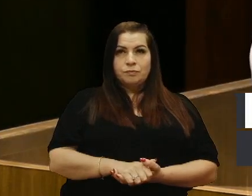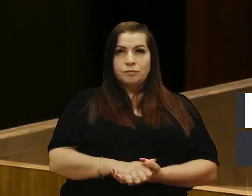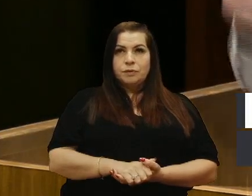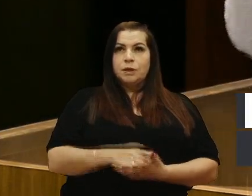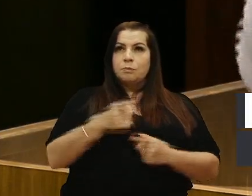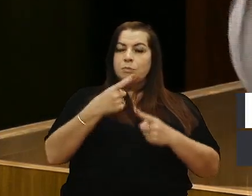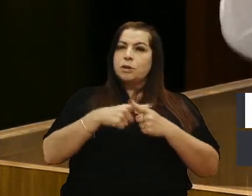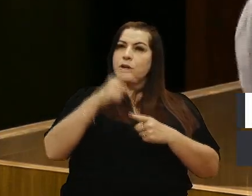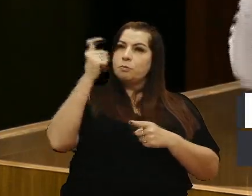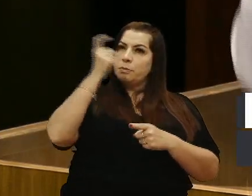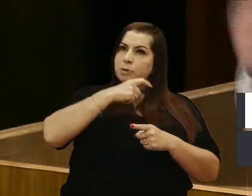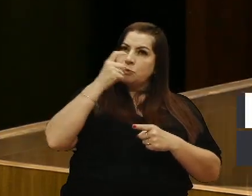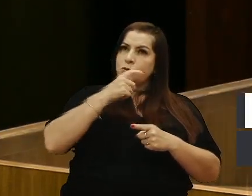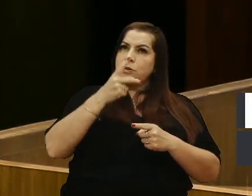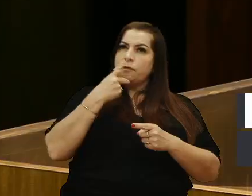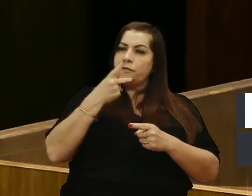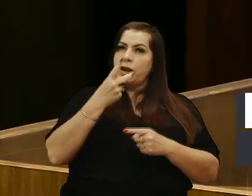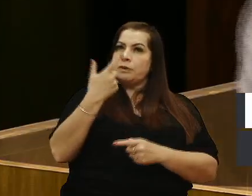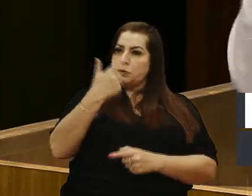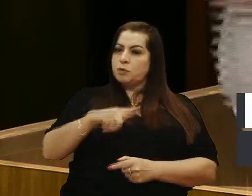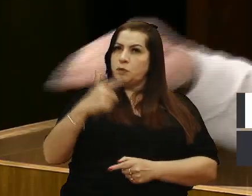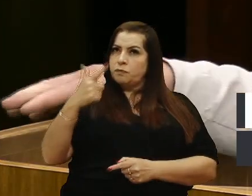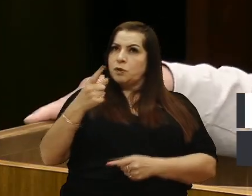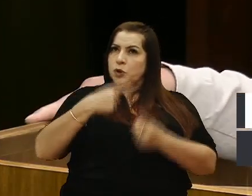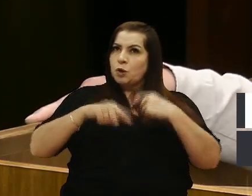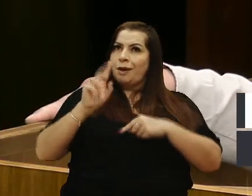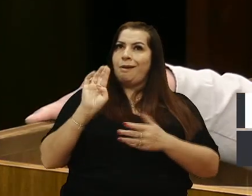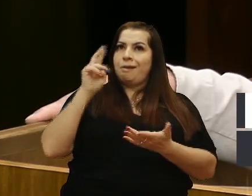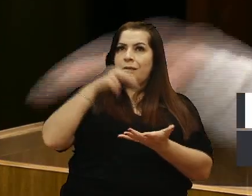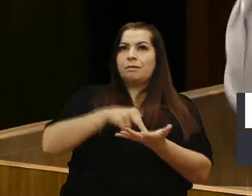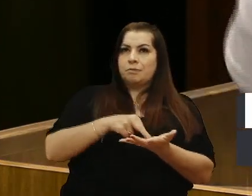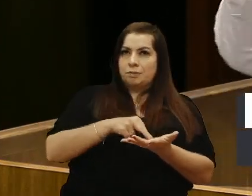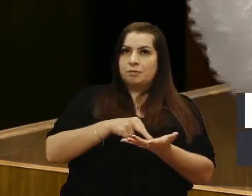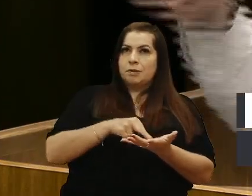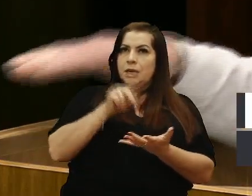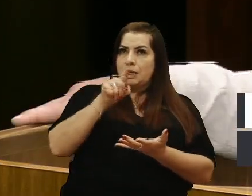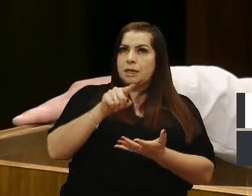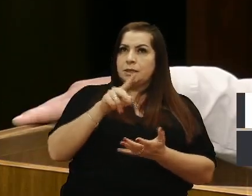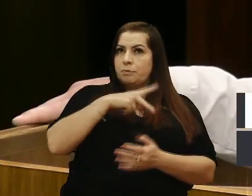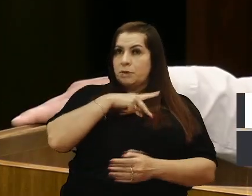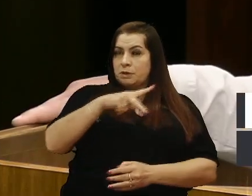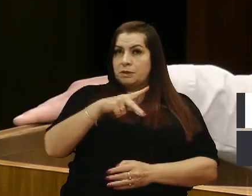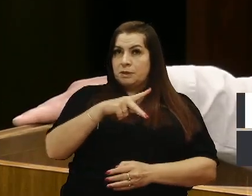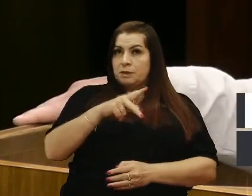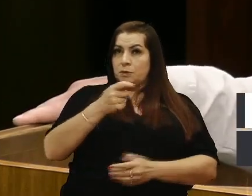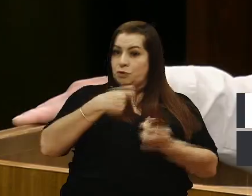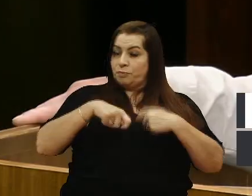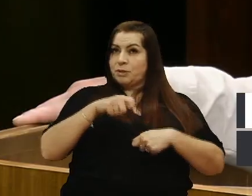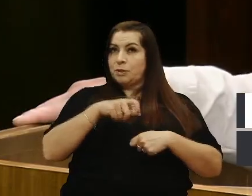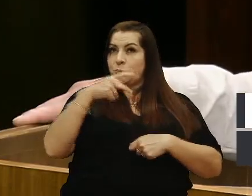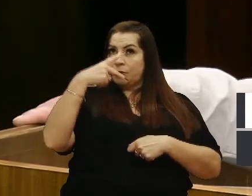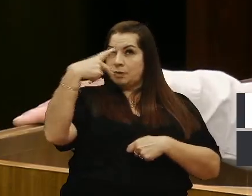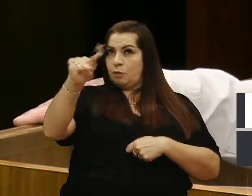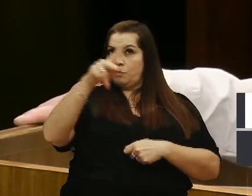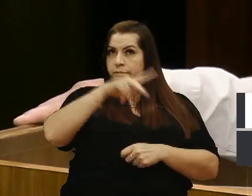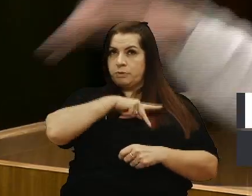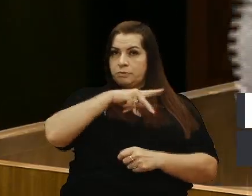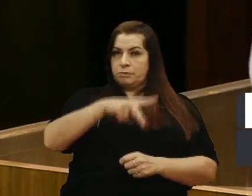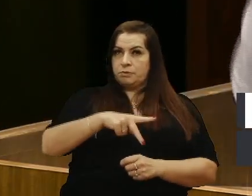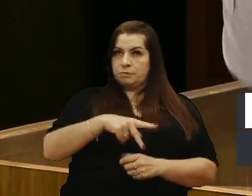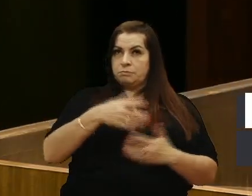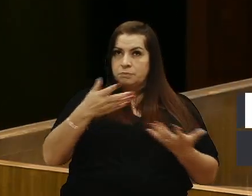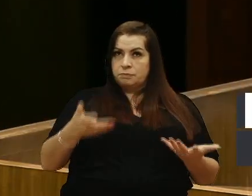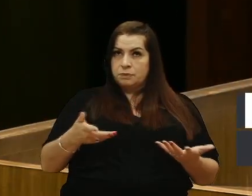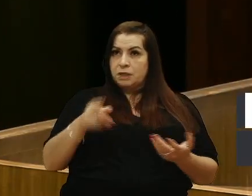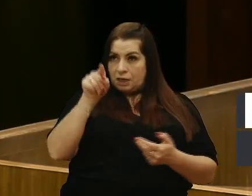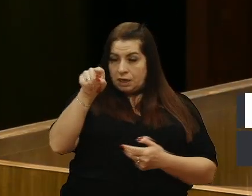Porque uma mentira dita muitas vezes se torna realidade. Esse é o presidente que nos governa, é o seu presidente. Então